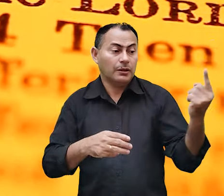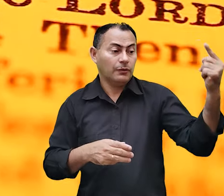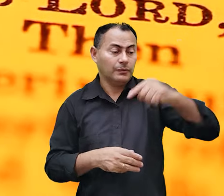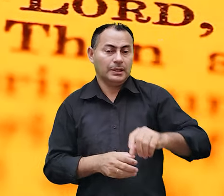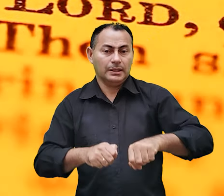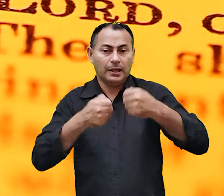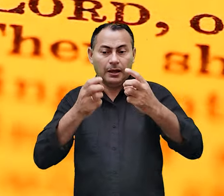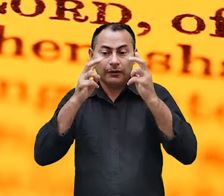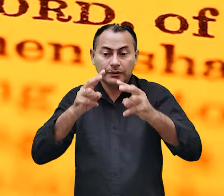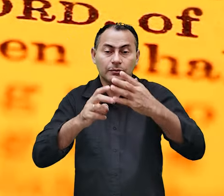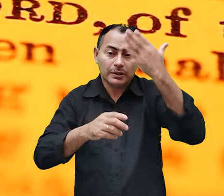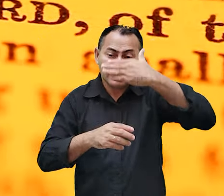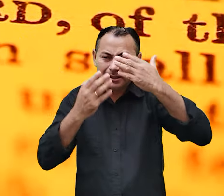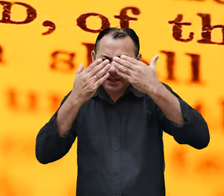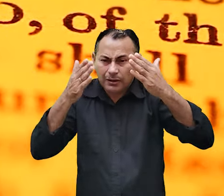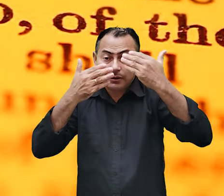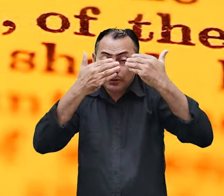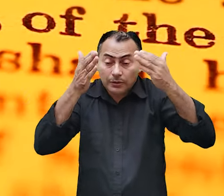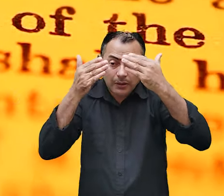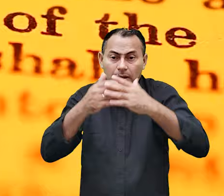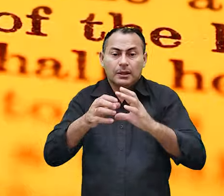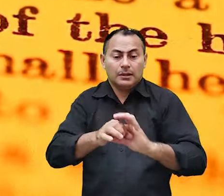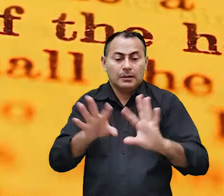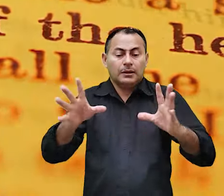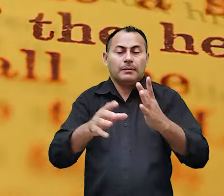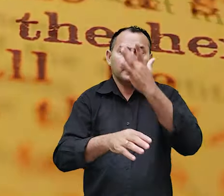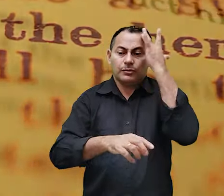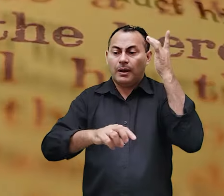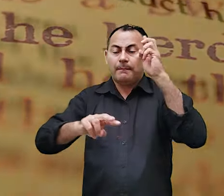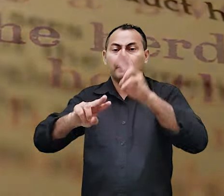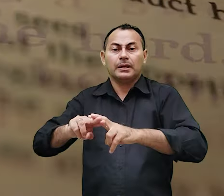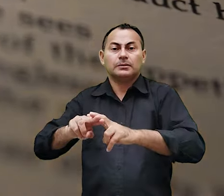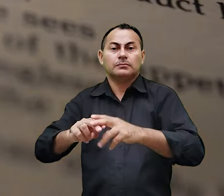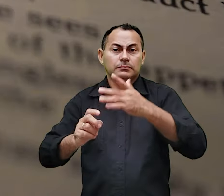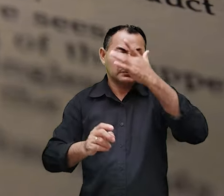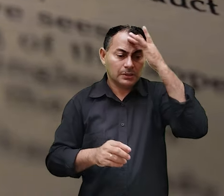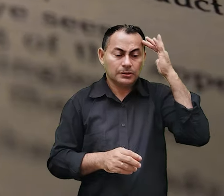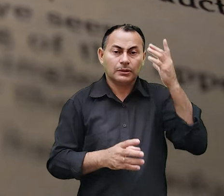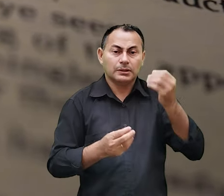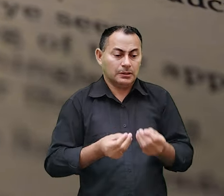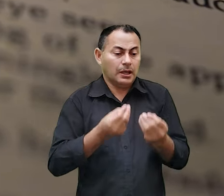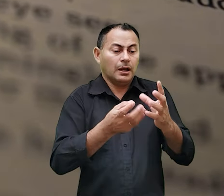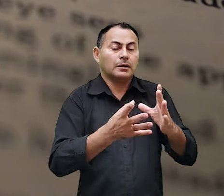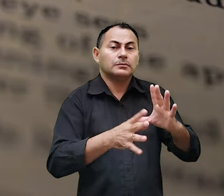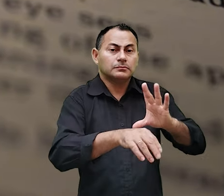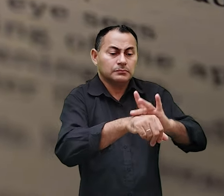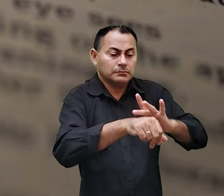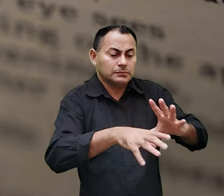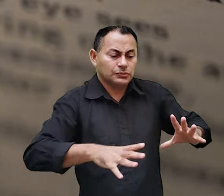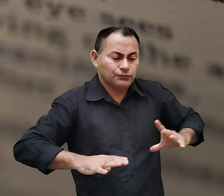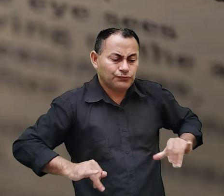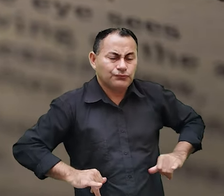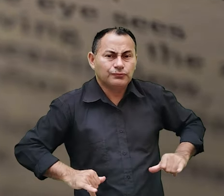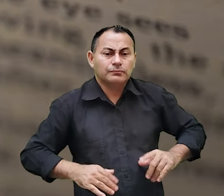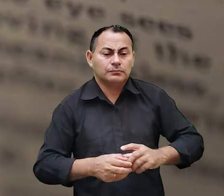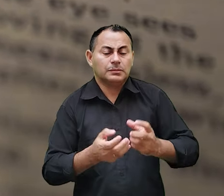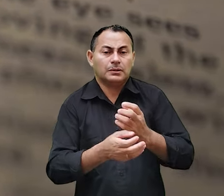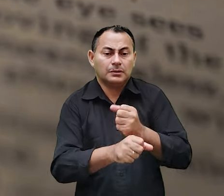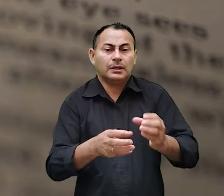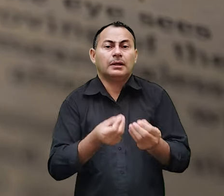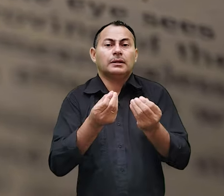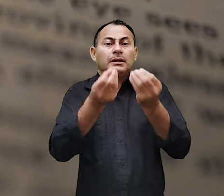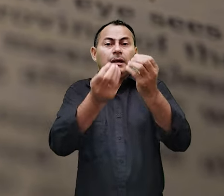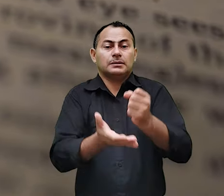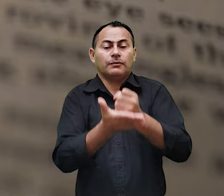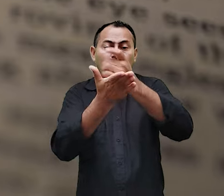minha missão? Eu vim para dar visão ao cego. Eu vim para dar liberdade ao cativo. Eu vim para trazer cura aos feridos e